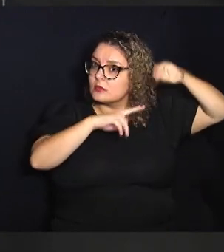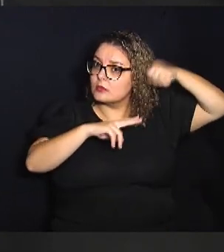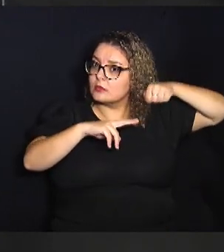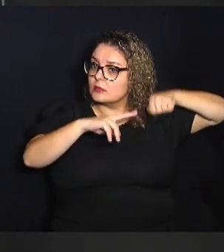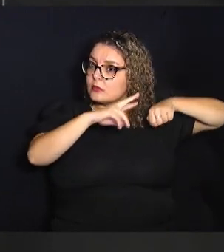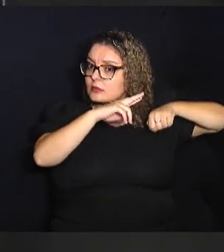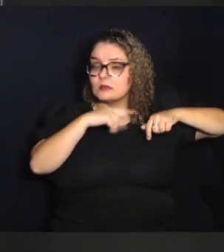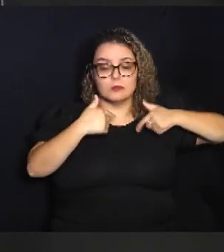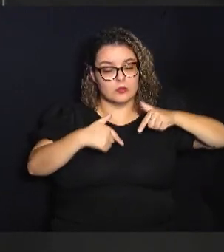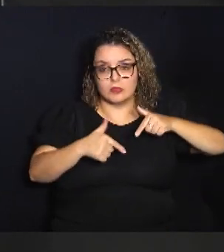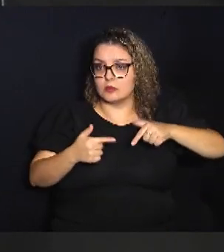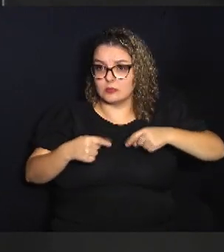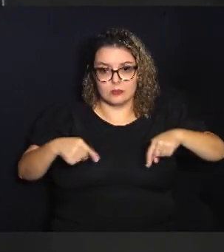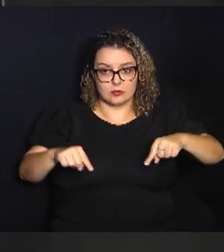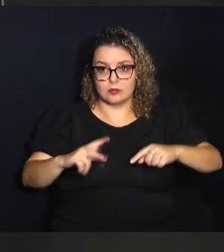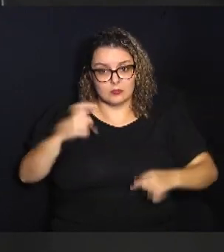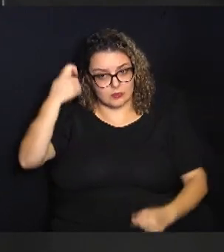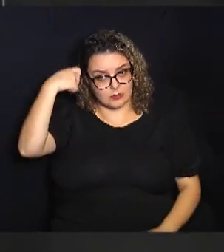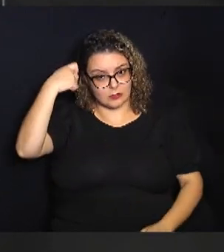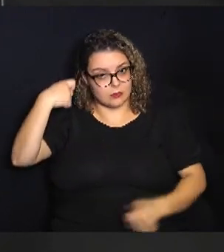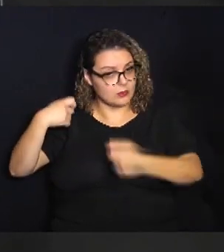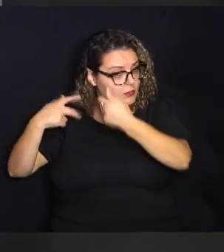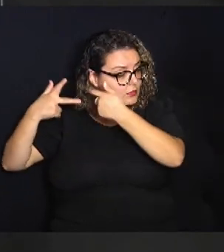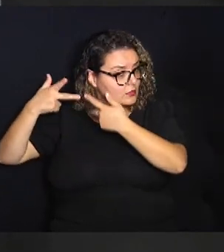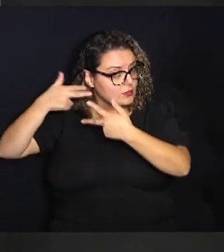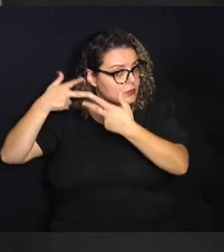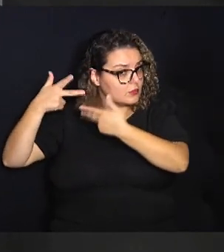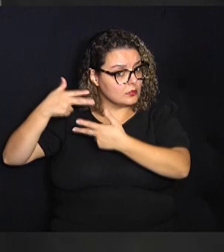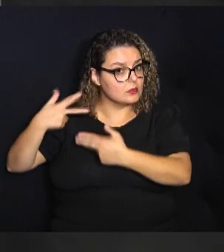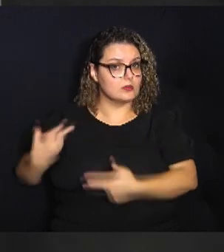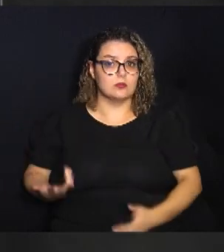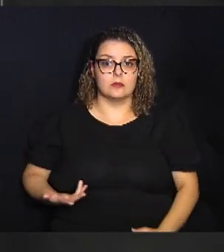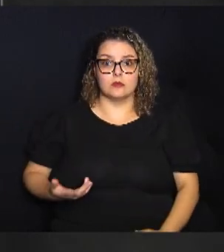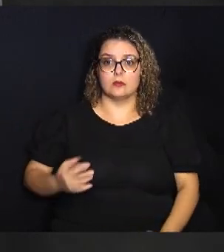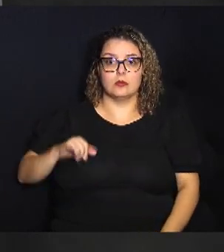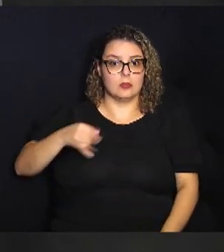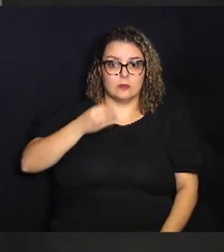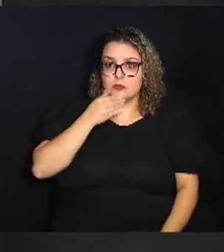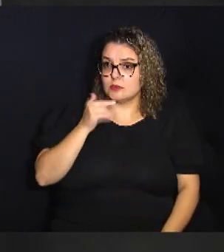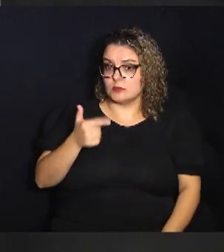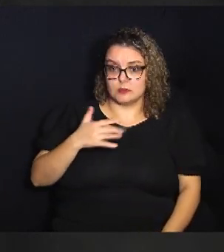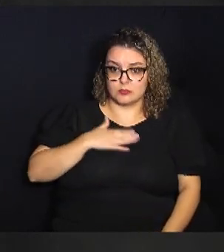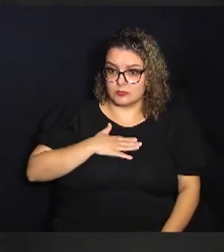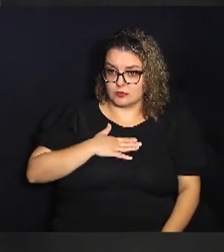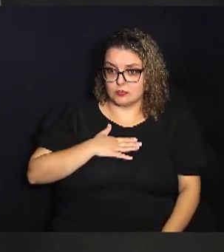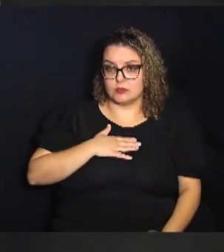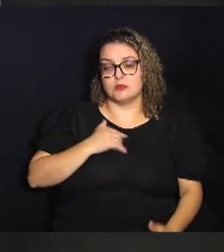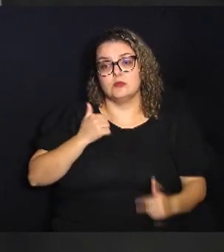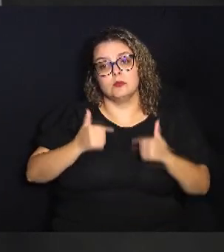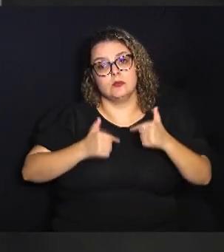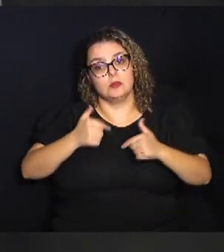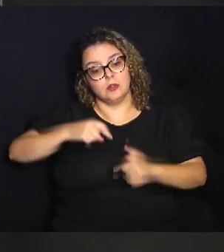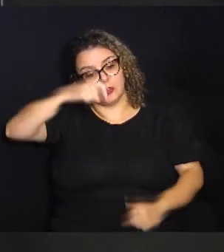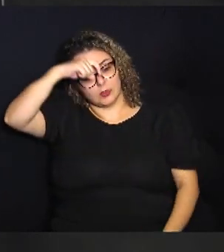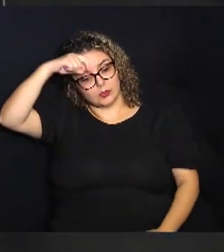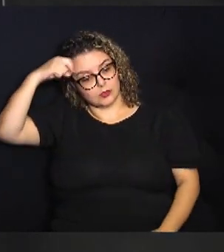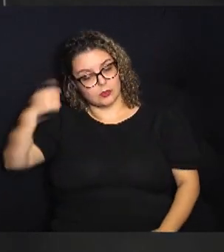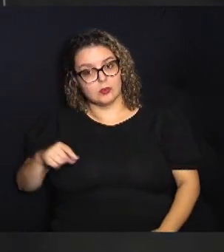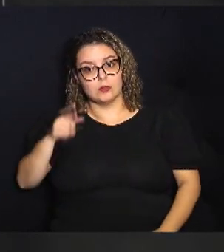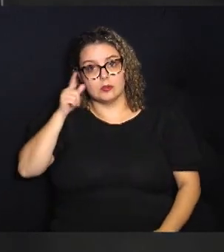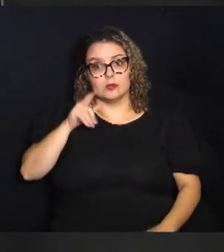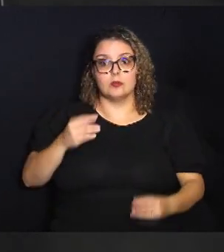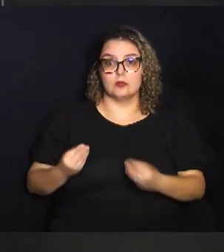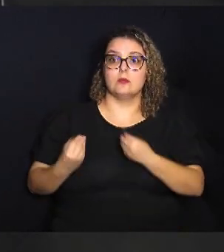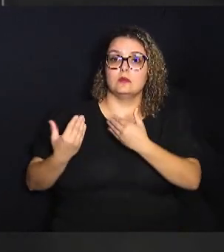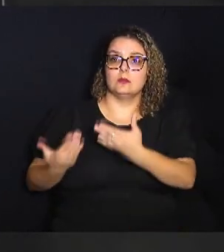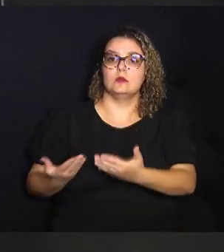meu salão com pente e uma tesoura. A oportunidade que eu não tive, eu precisei trabalhar muito para poder conseguir